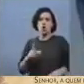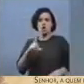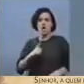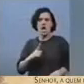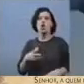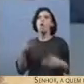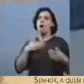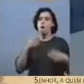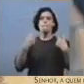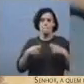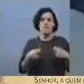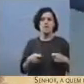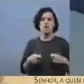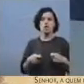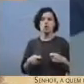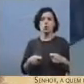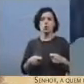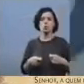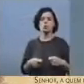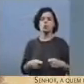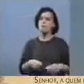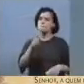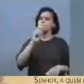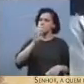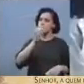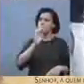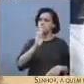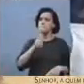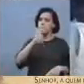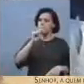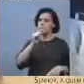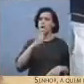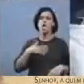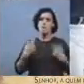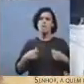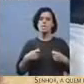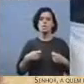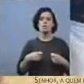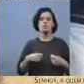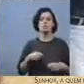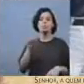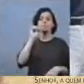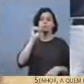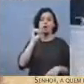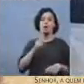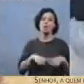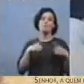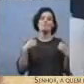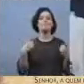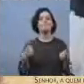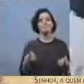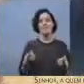Aonde tudo está bem, no final tudo dá certo, pode viver de qualquer jeito, mas por dentro das novelas vai